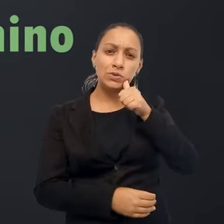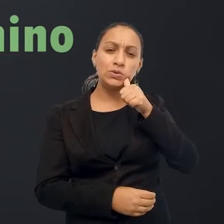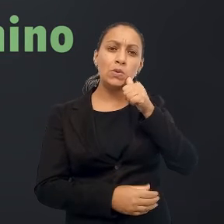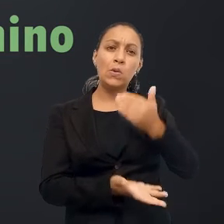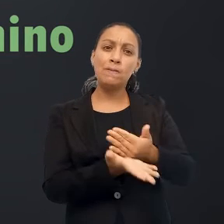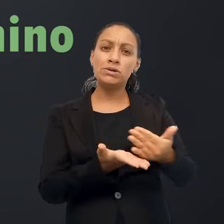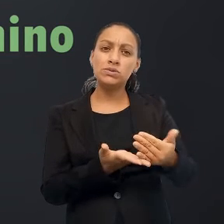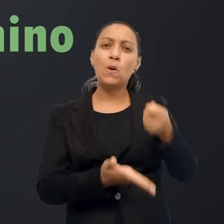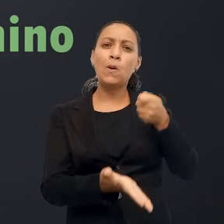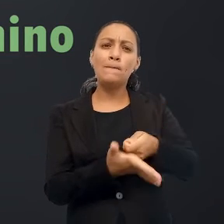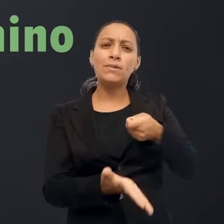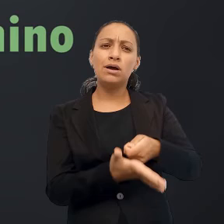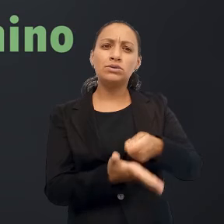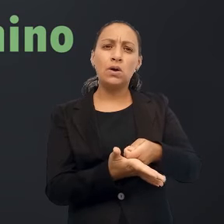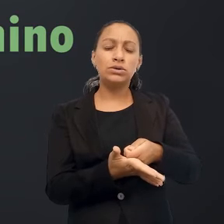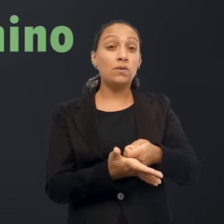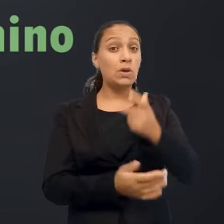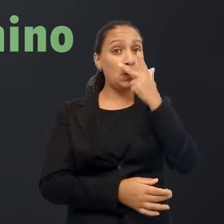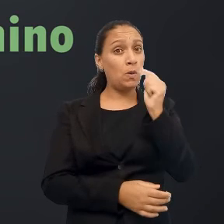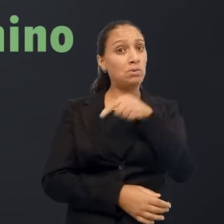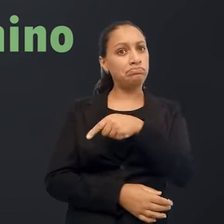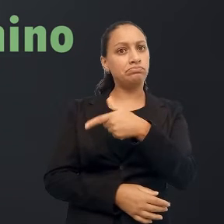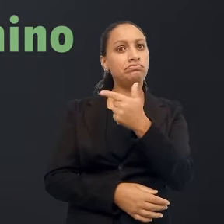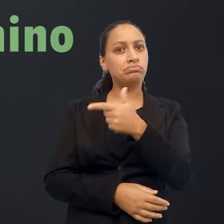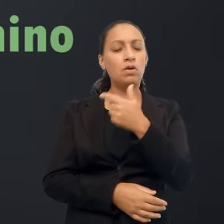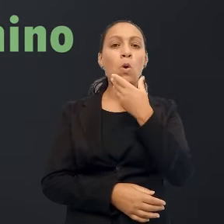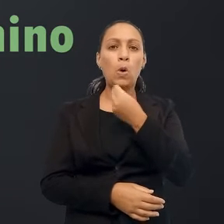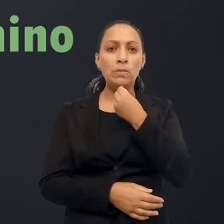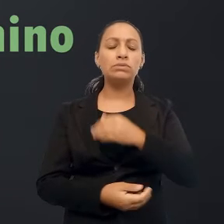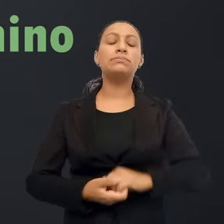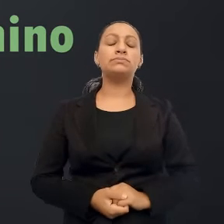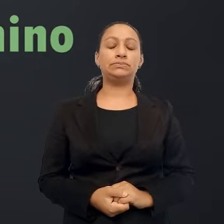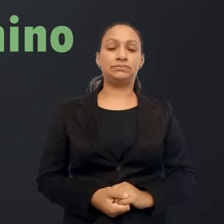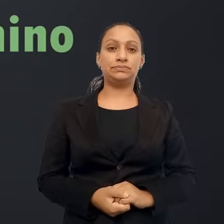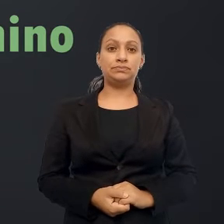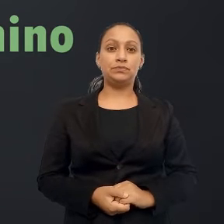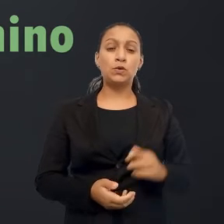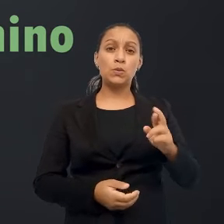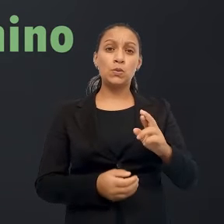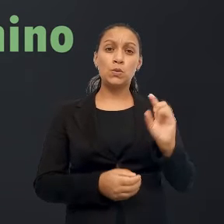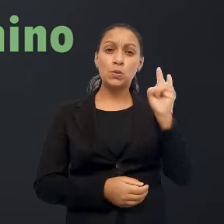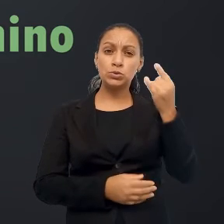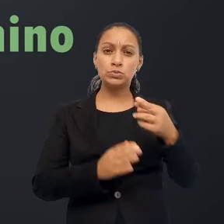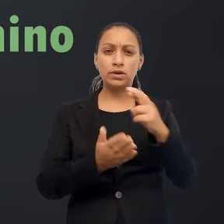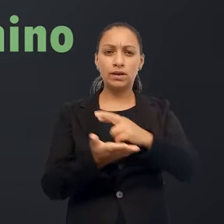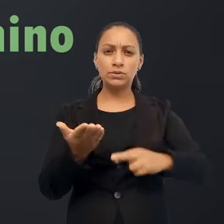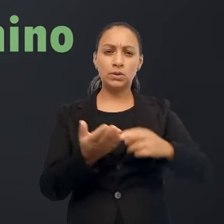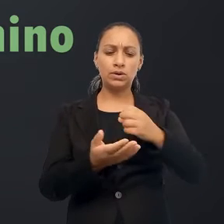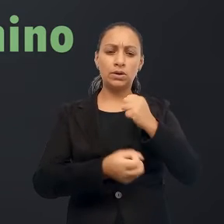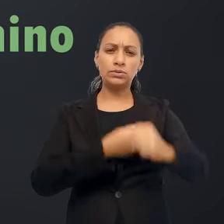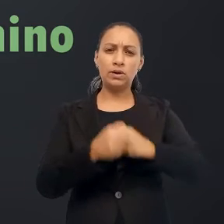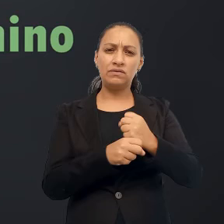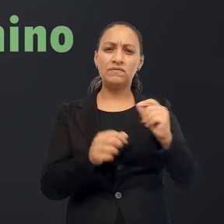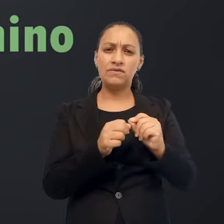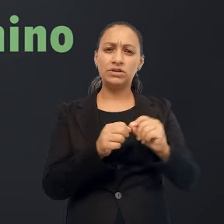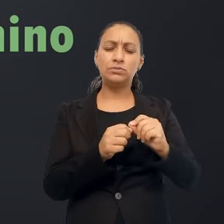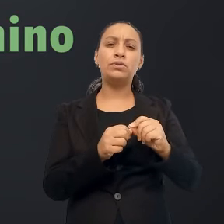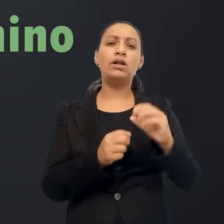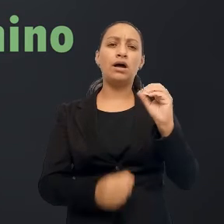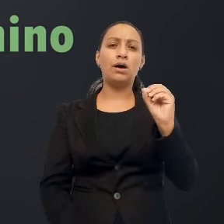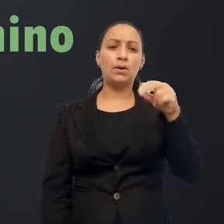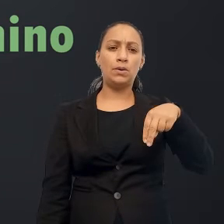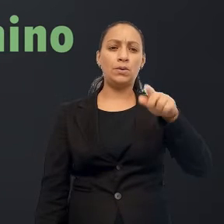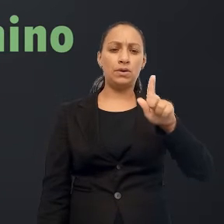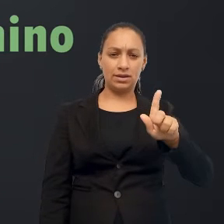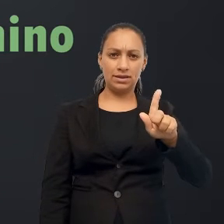ter obrigatoriedade como já era o masculino. O último relatório anual realizado pela ONG Fórum Econômico